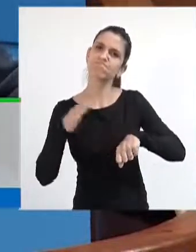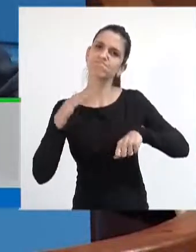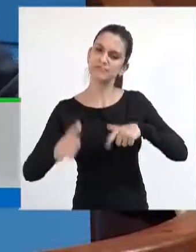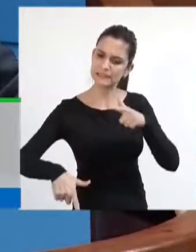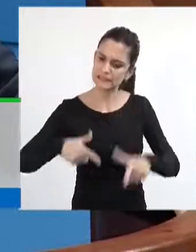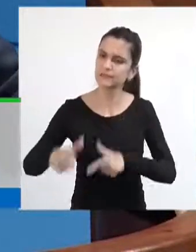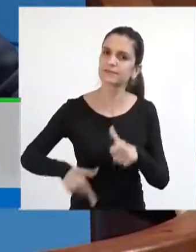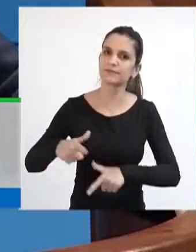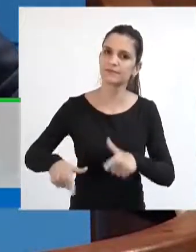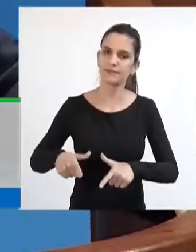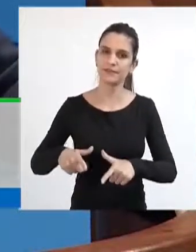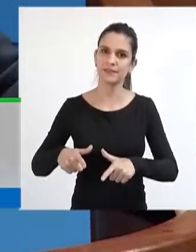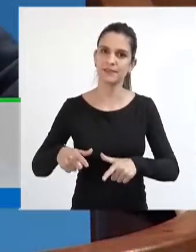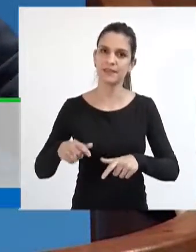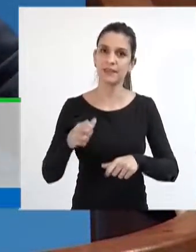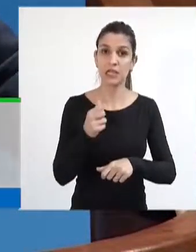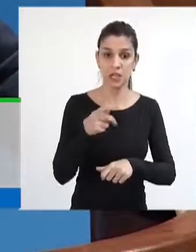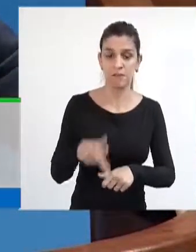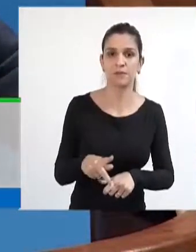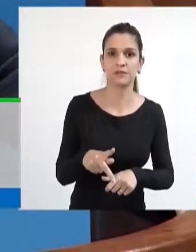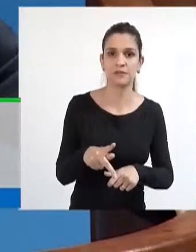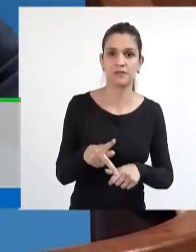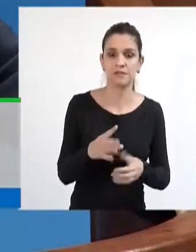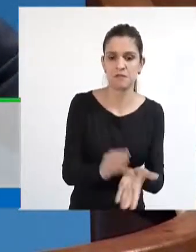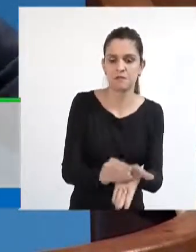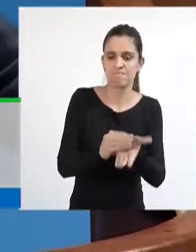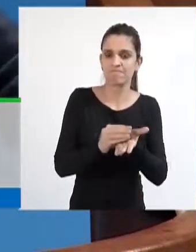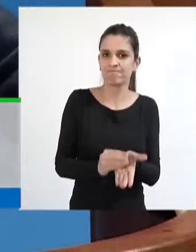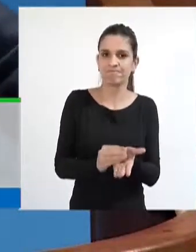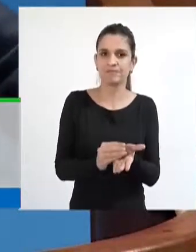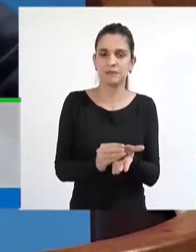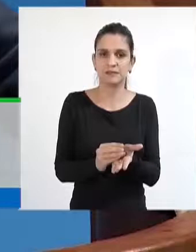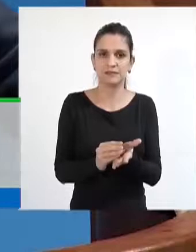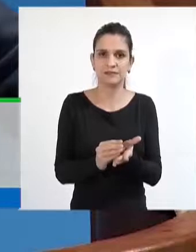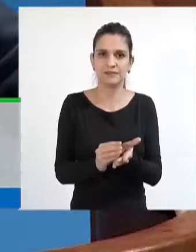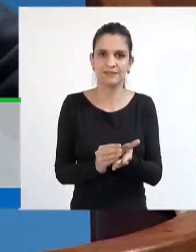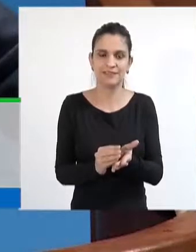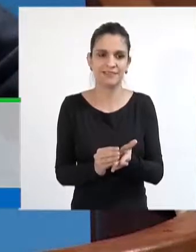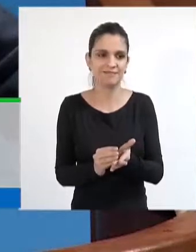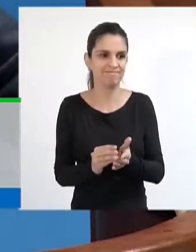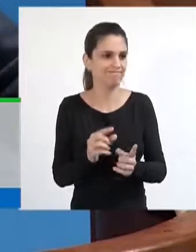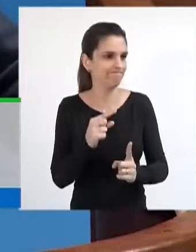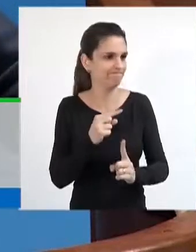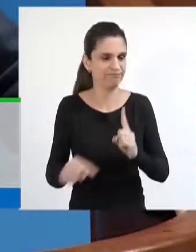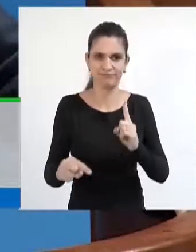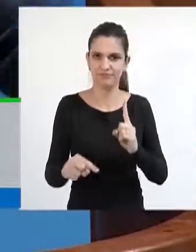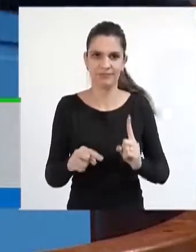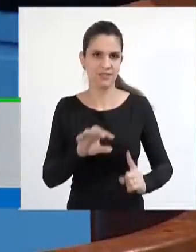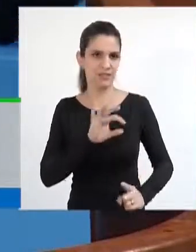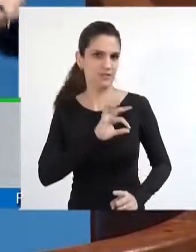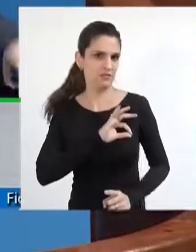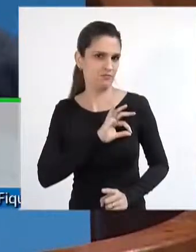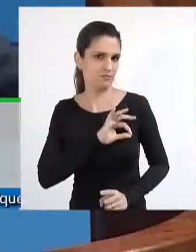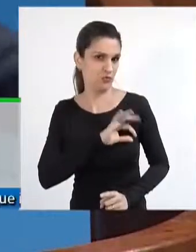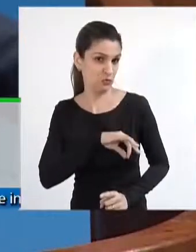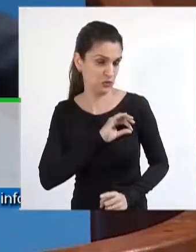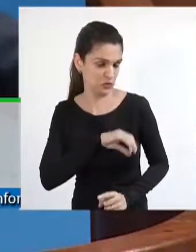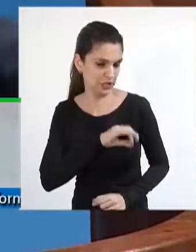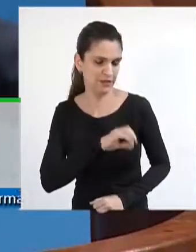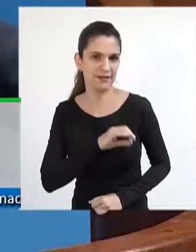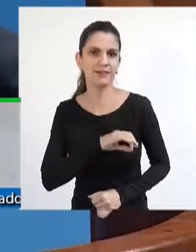aposentar recebendo praticamente a metade do salário. Essa é a regra da